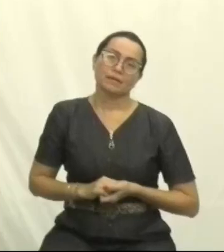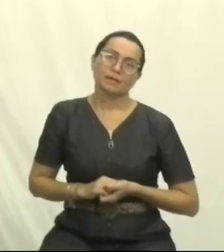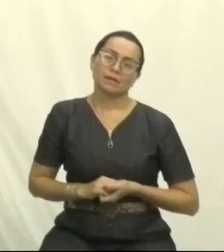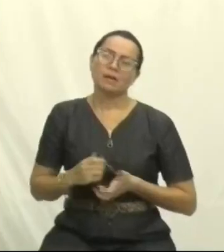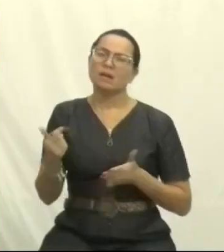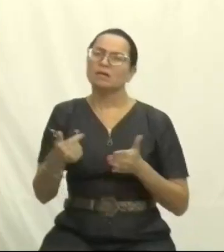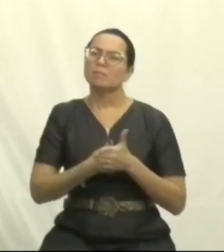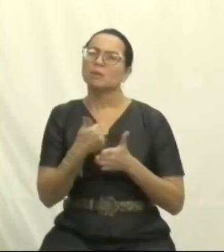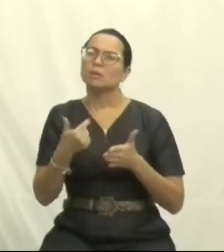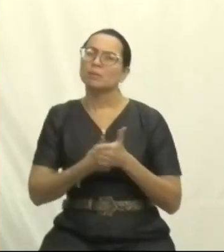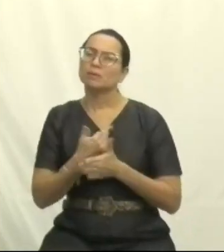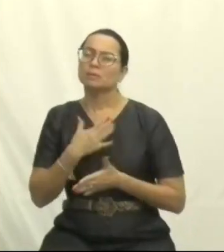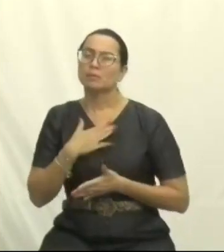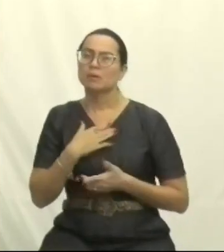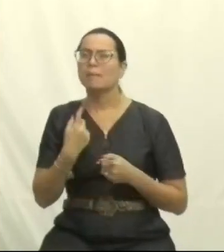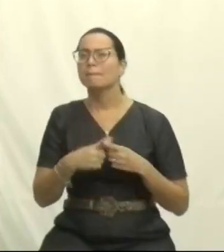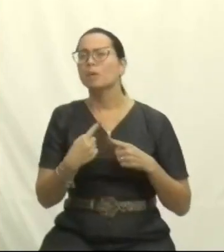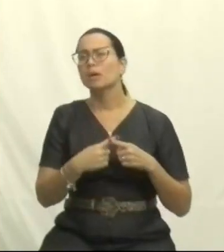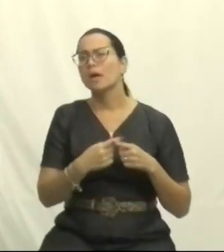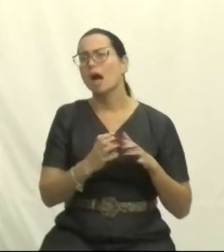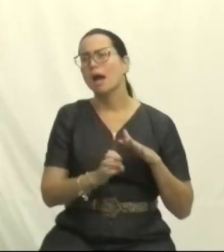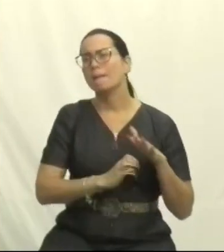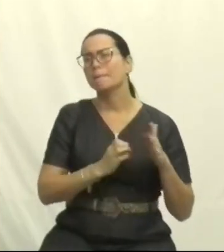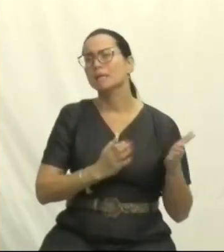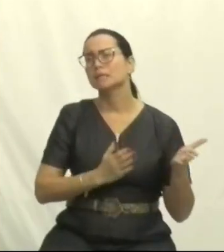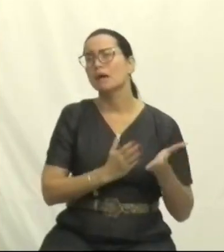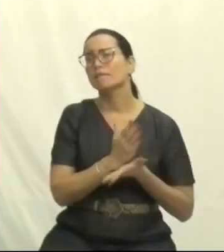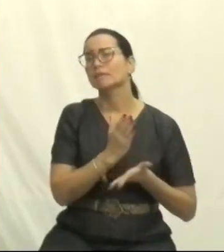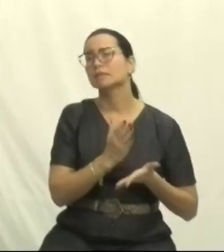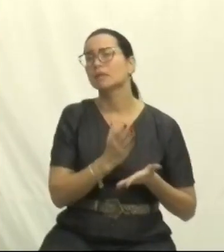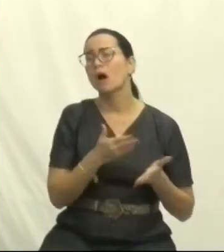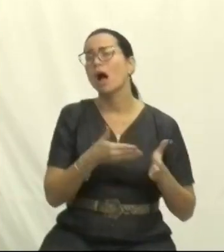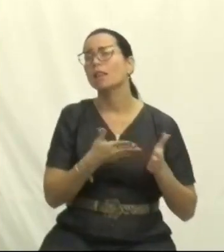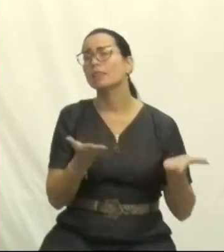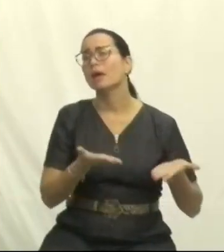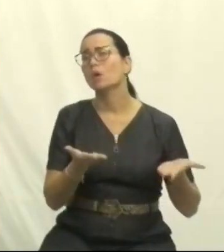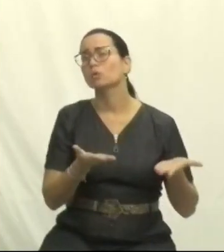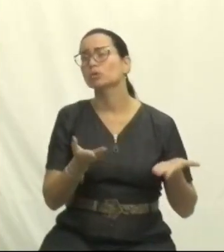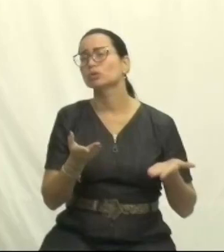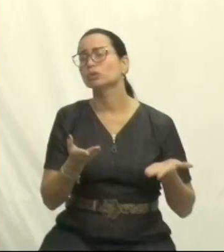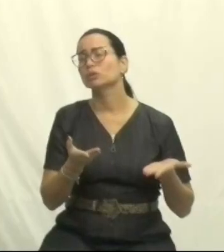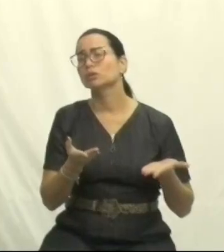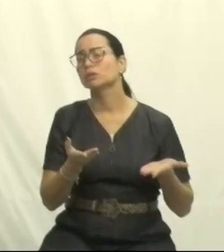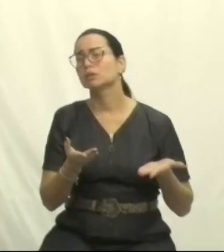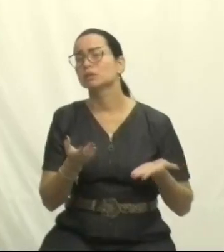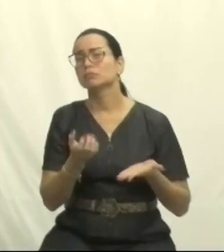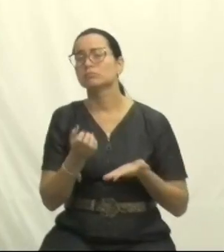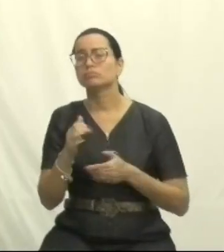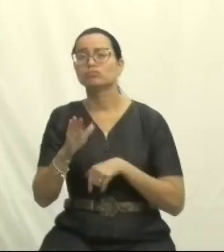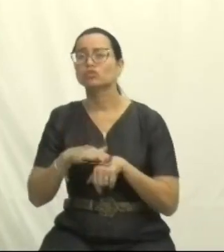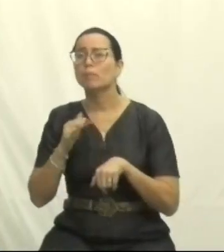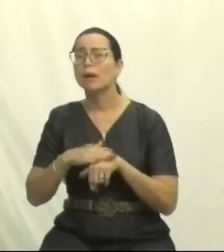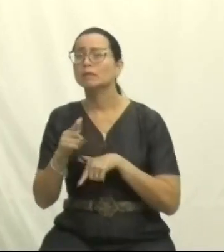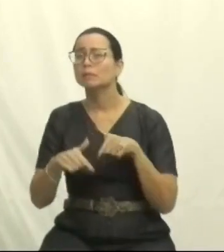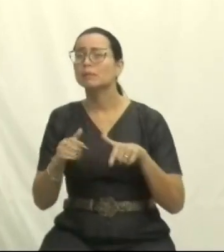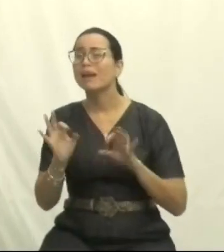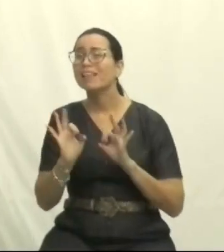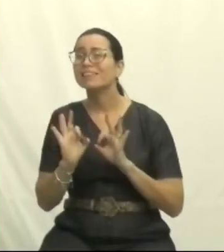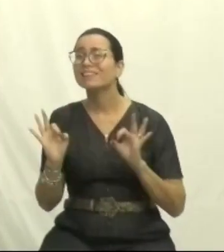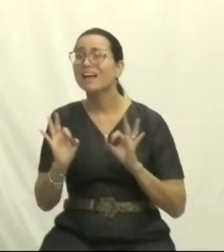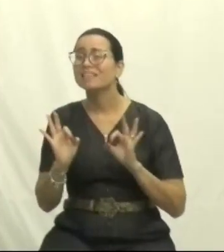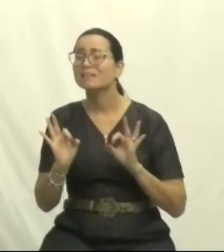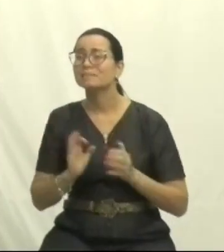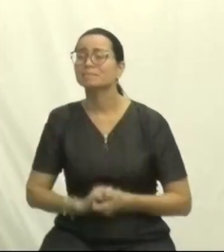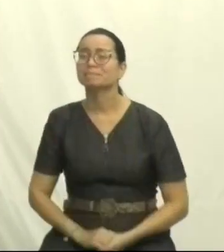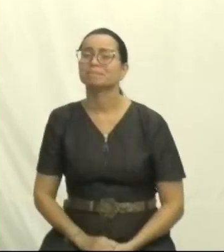por que a empresa vencedora da licitação até hoje não foi contratada? Essa é a explicação que eu gostaria do governo, através